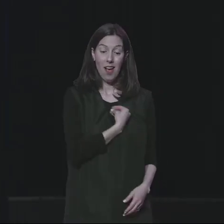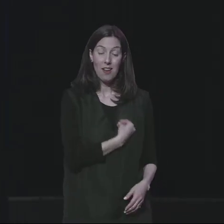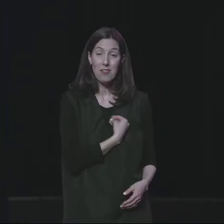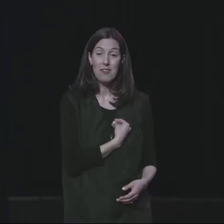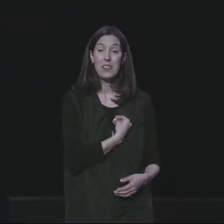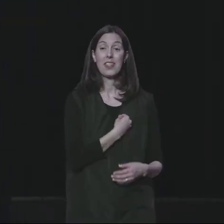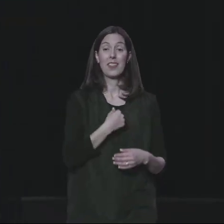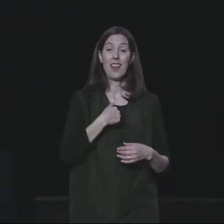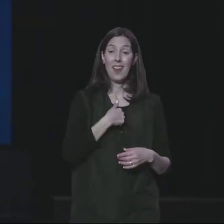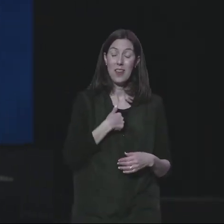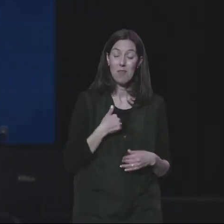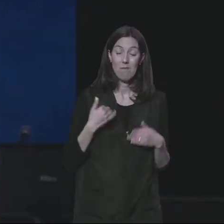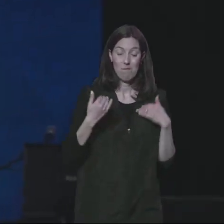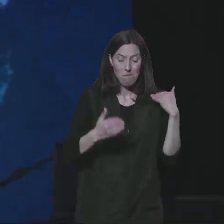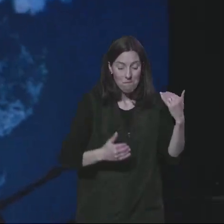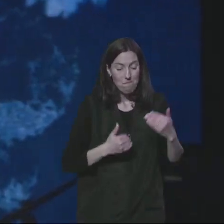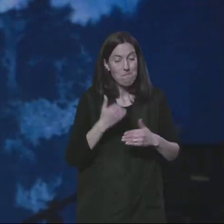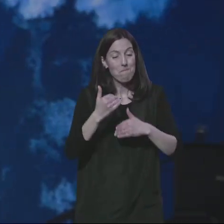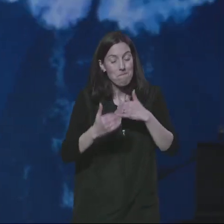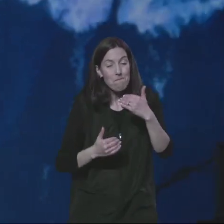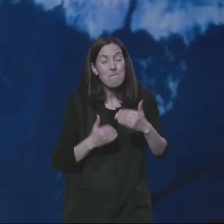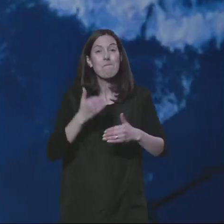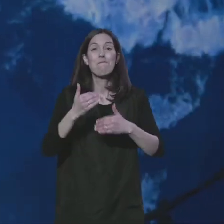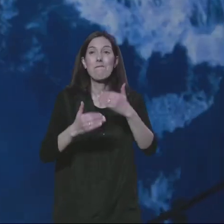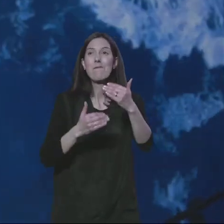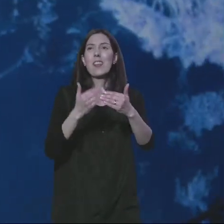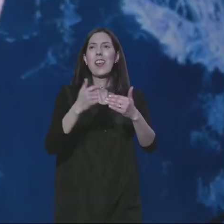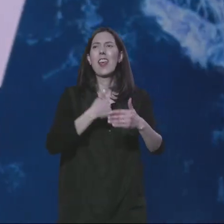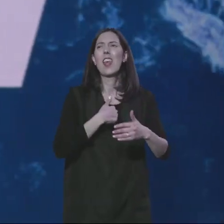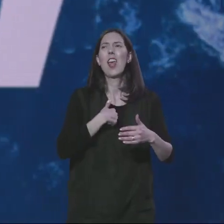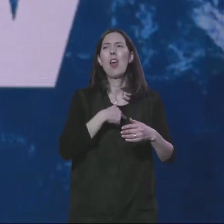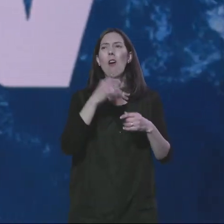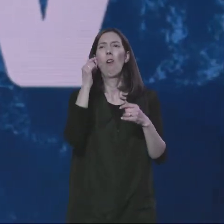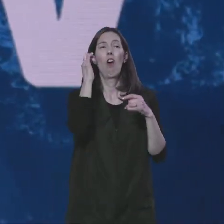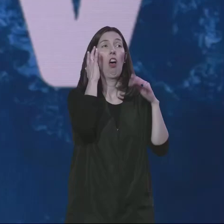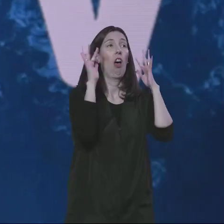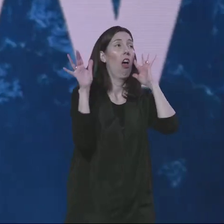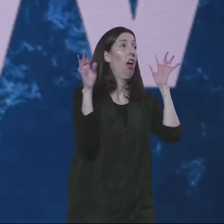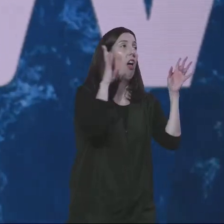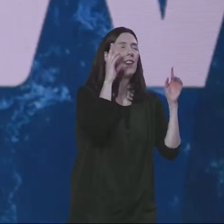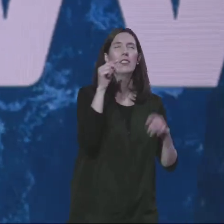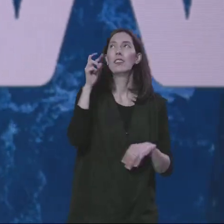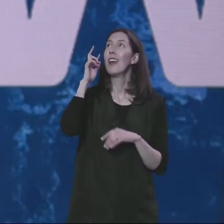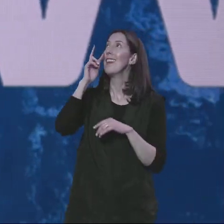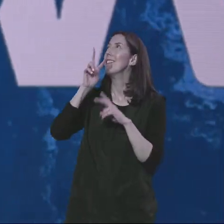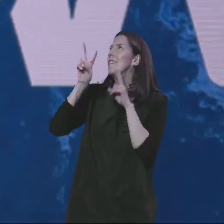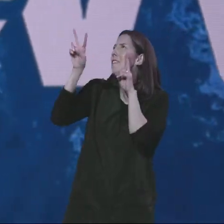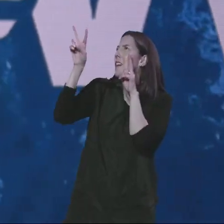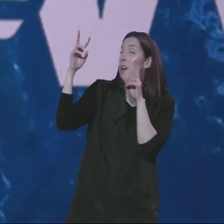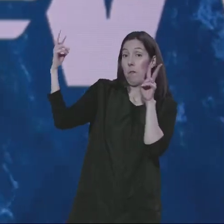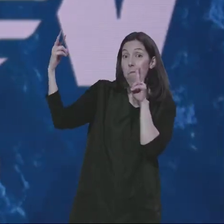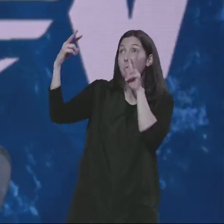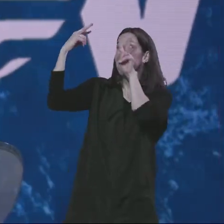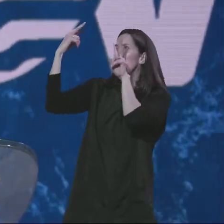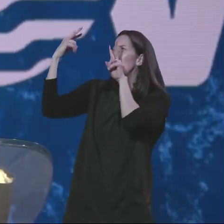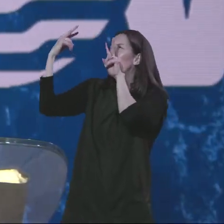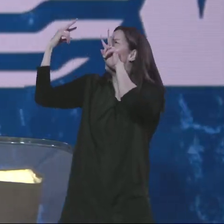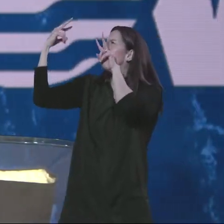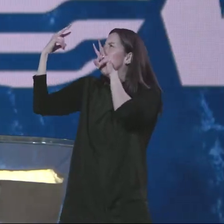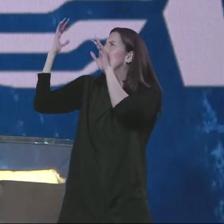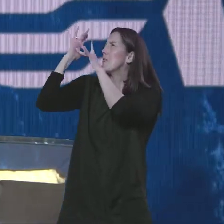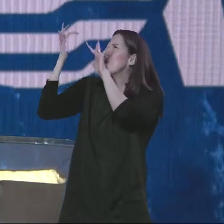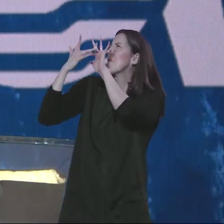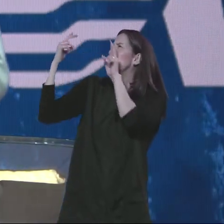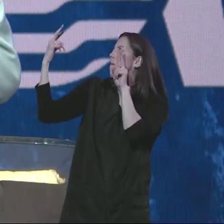olhei e eu me dispersei. Eu parei de olhar para Jesus e comecei a olhar para as